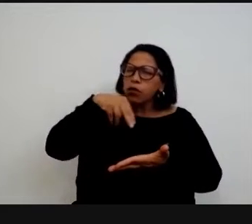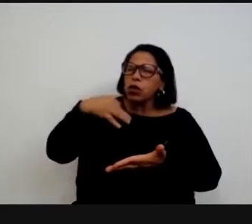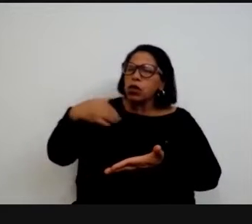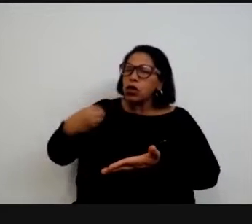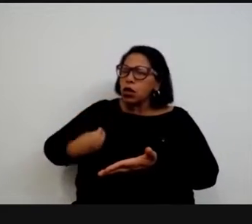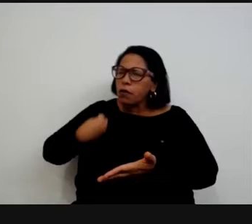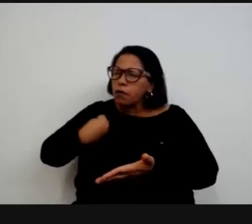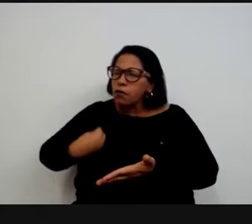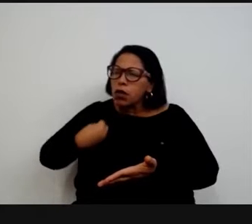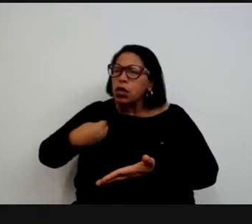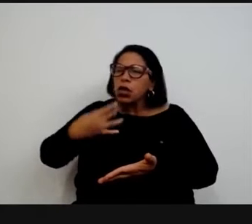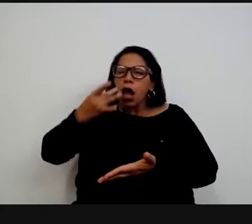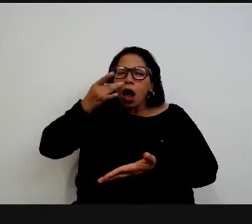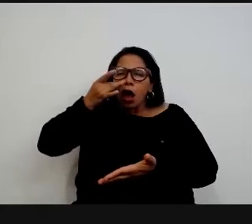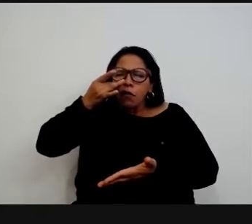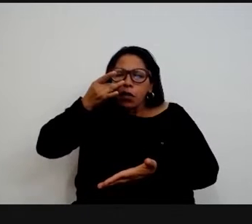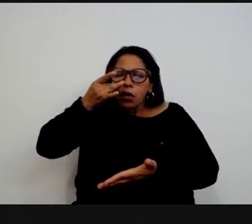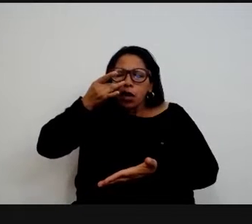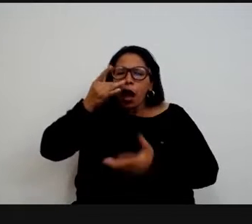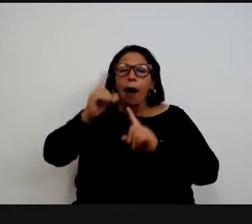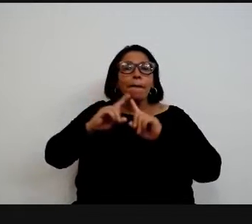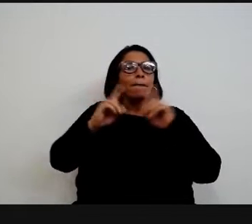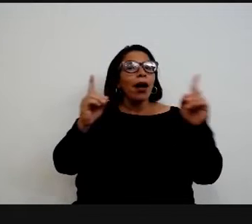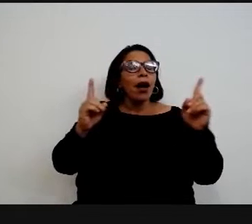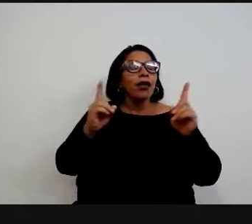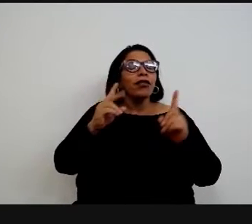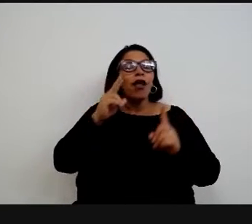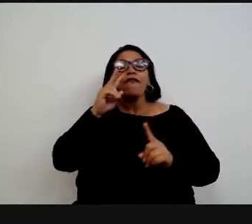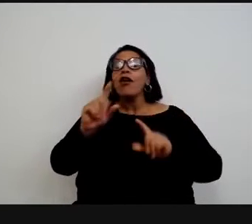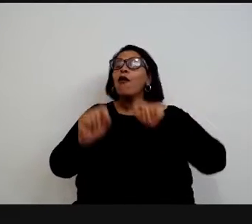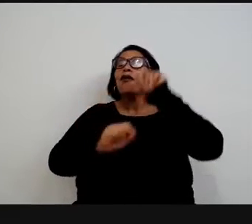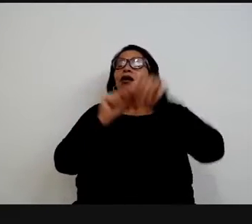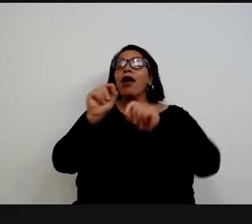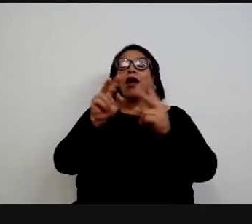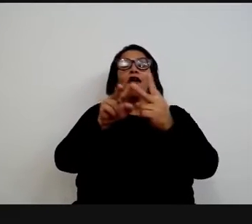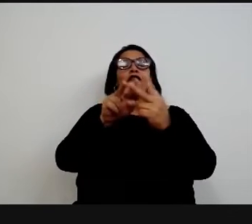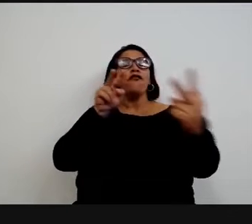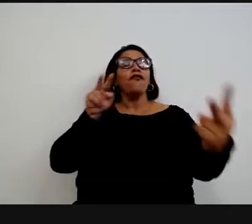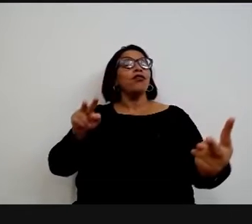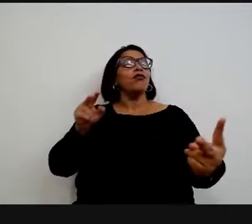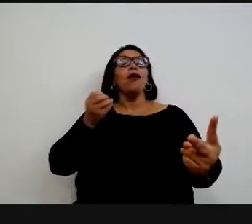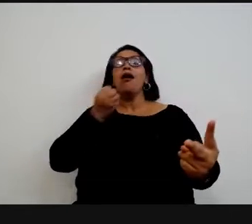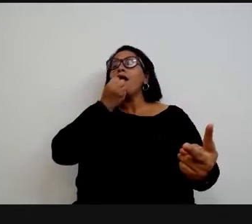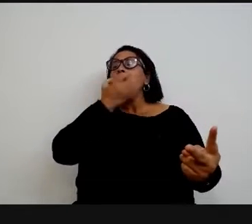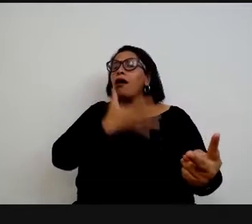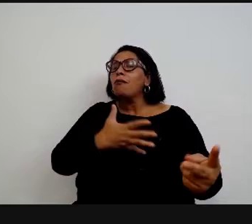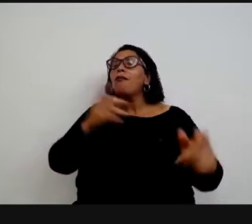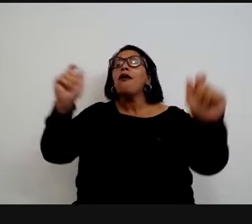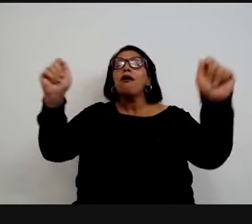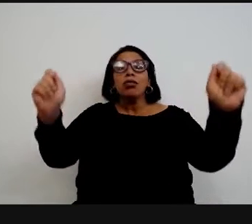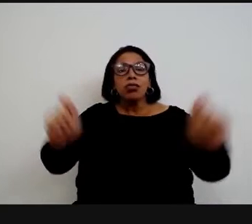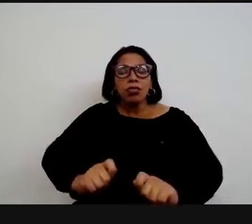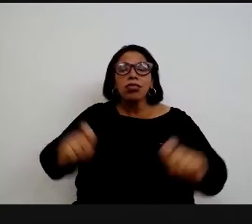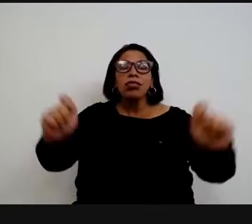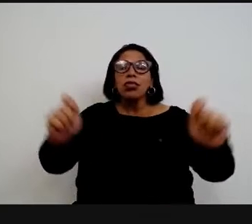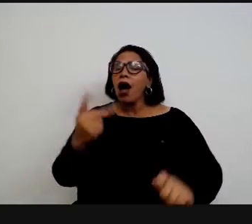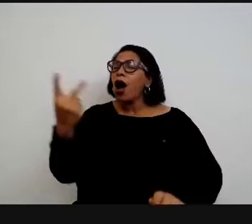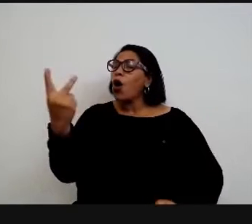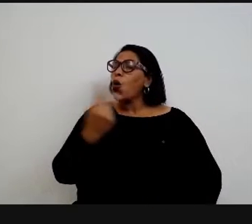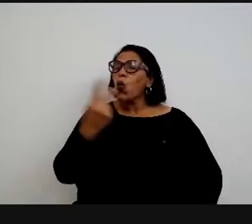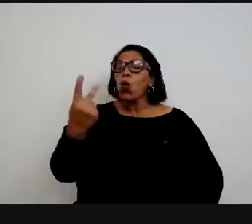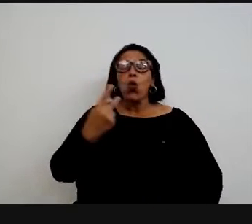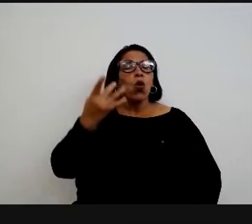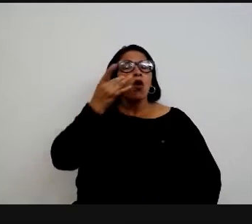isso de um outro lado, como a descoberta do remoto. Né? Como a descoberta de que é possível fazer o híbrido e que